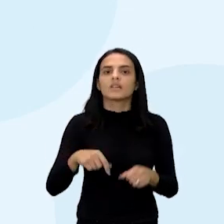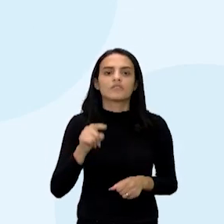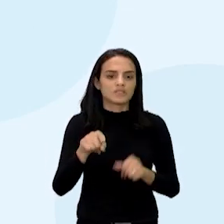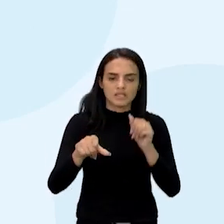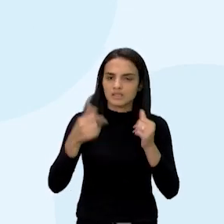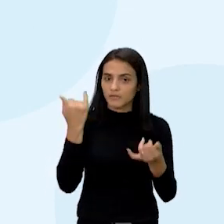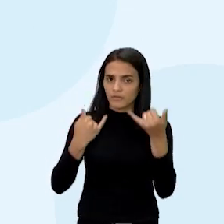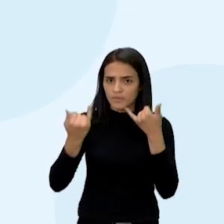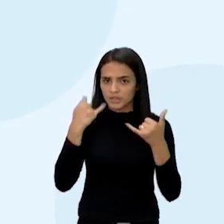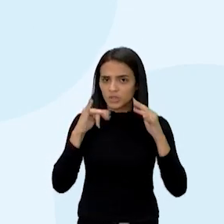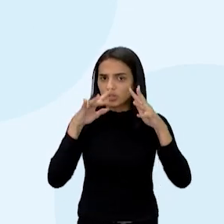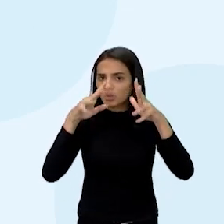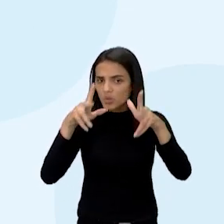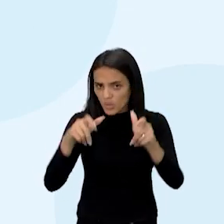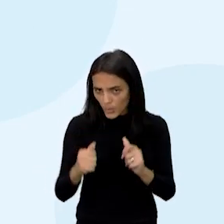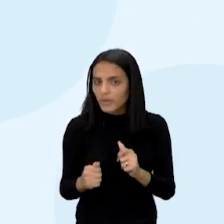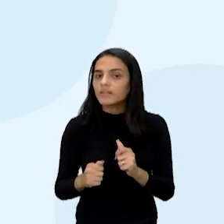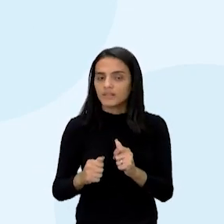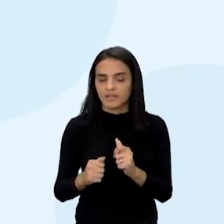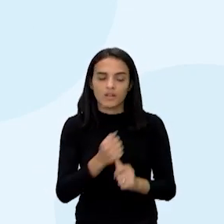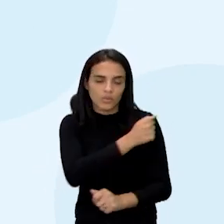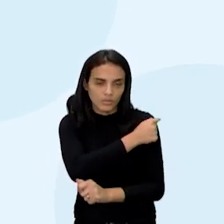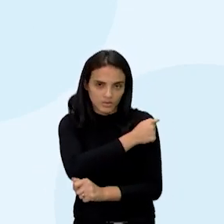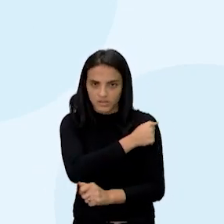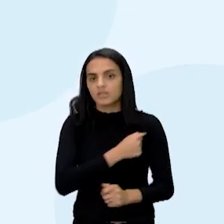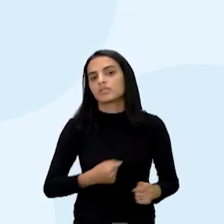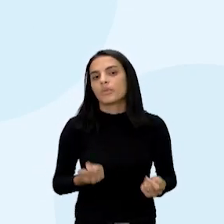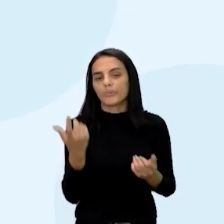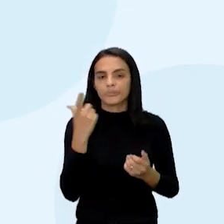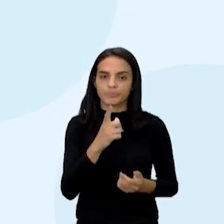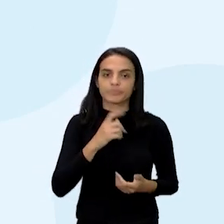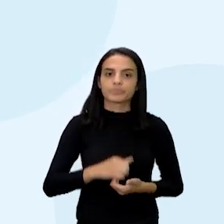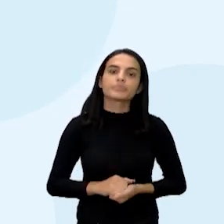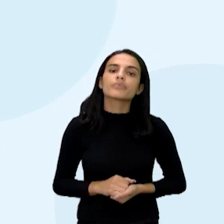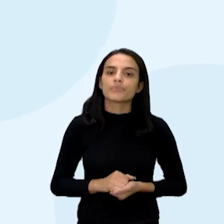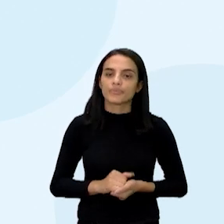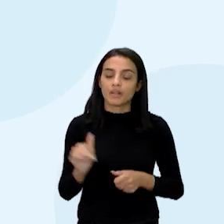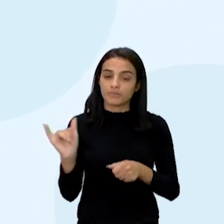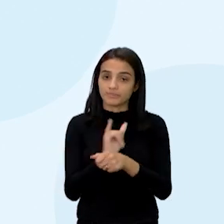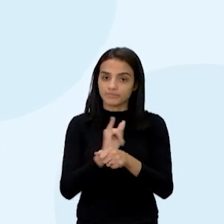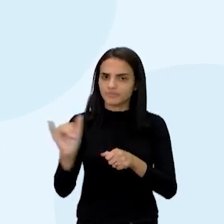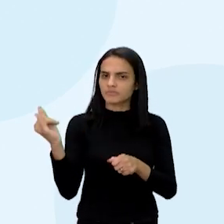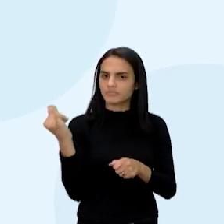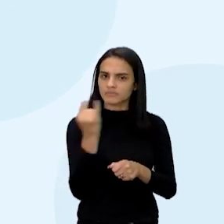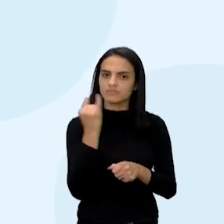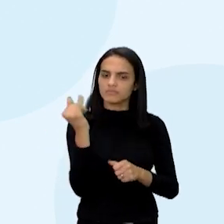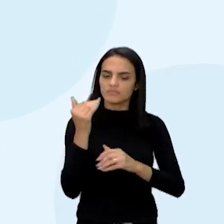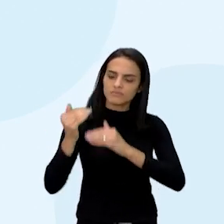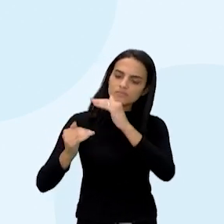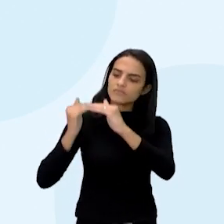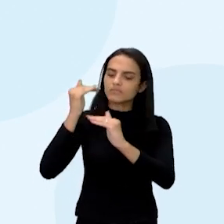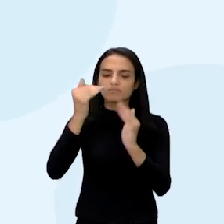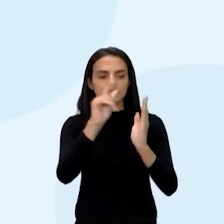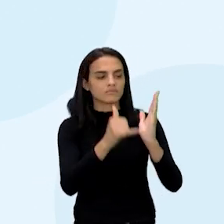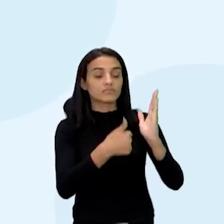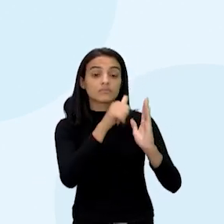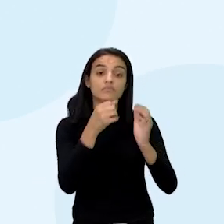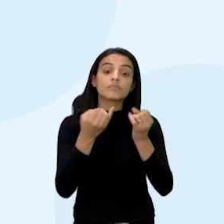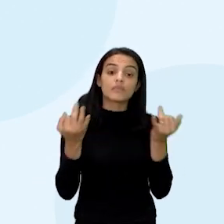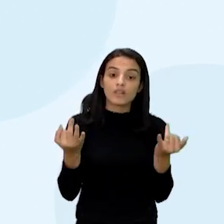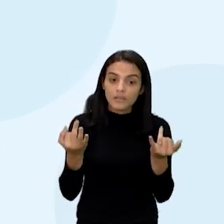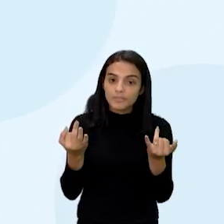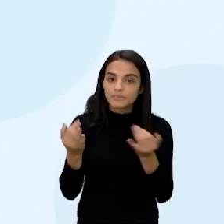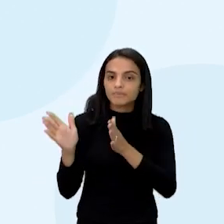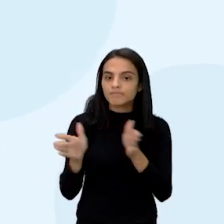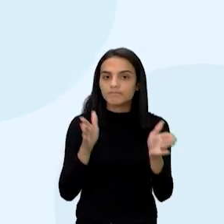as informações a respeito daquele estudante. Então, o que a gente considera como elementos importantes nesse processo avaliativo? As